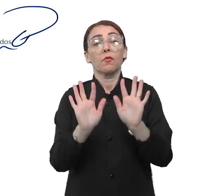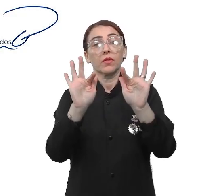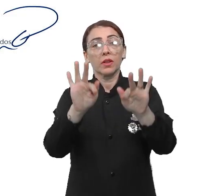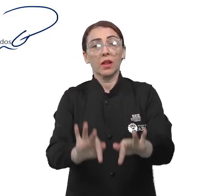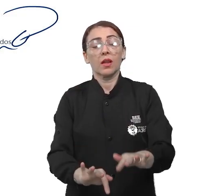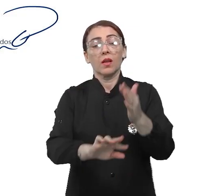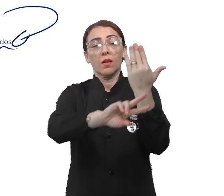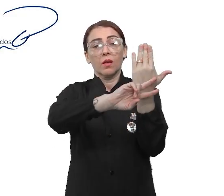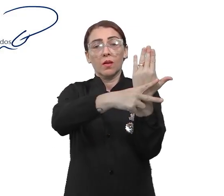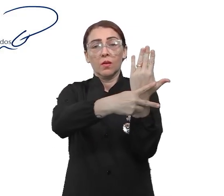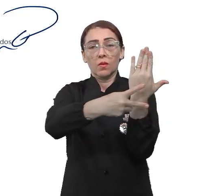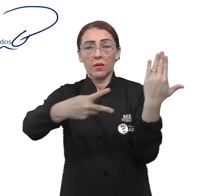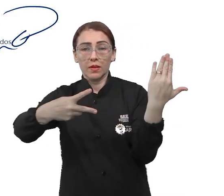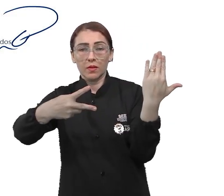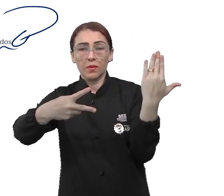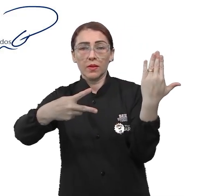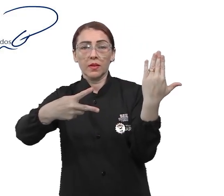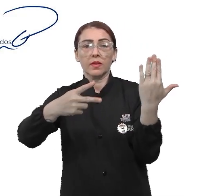fim,